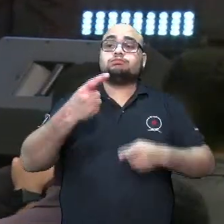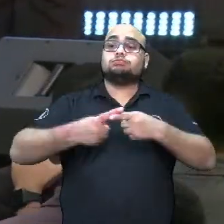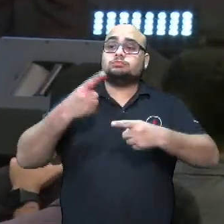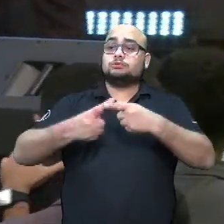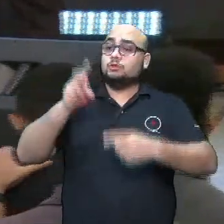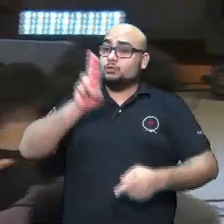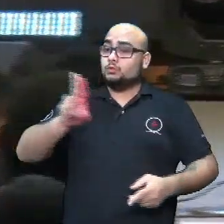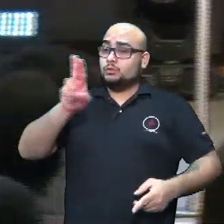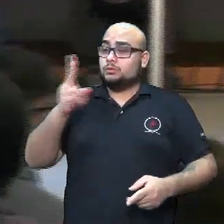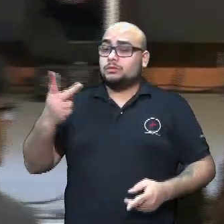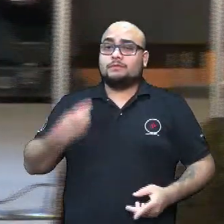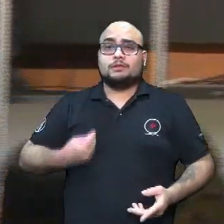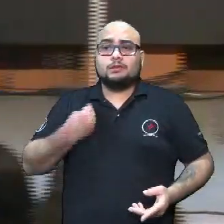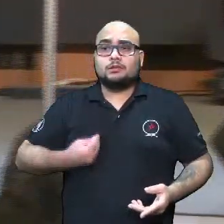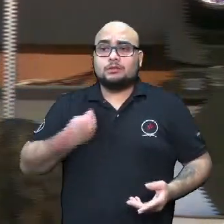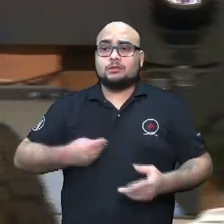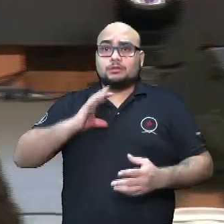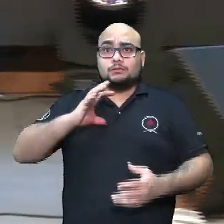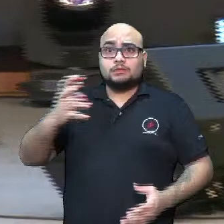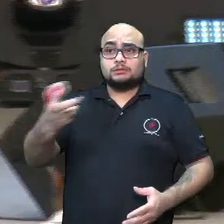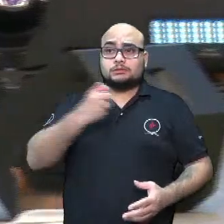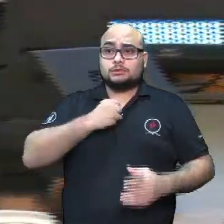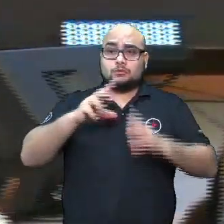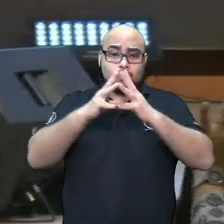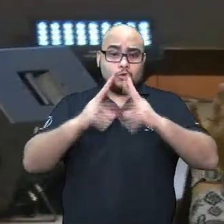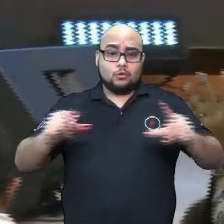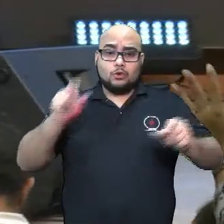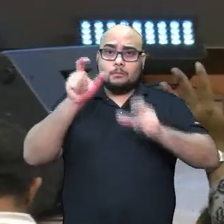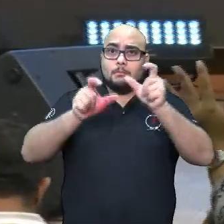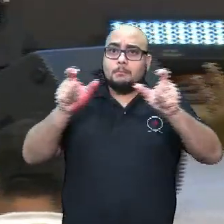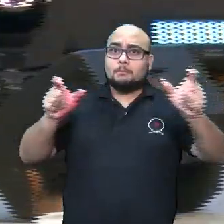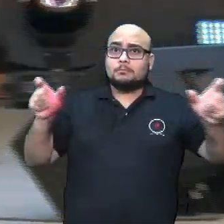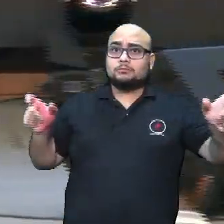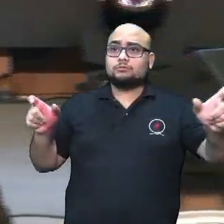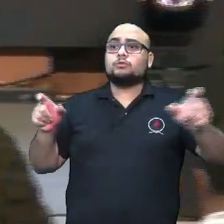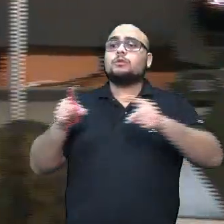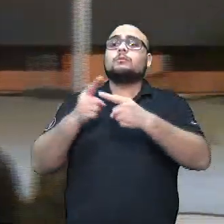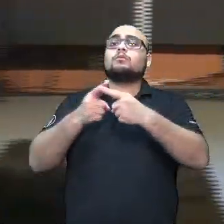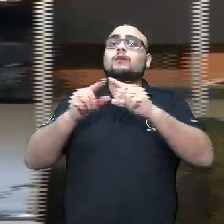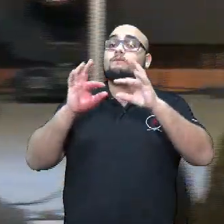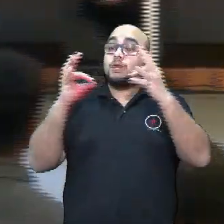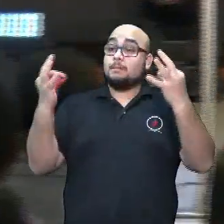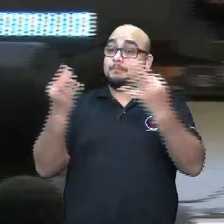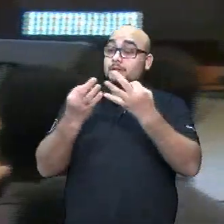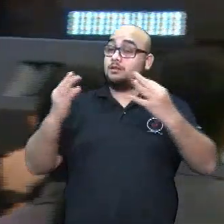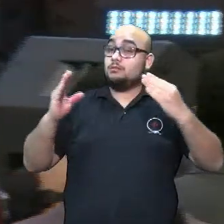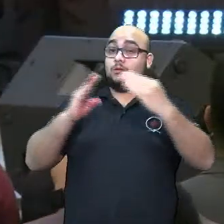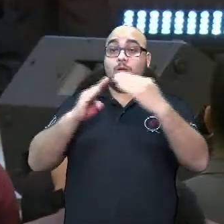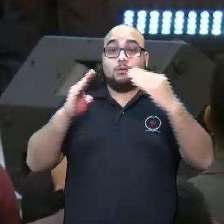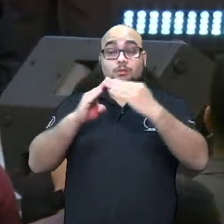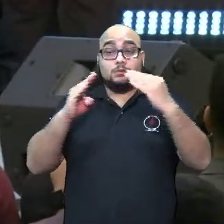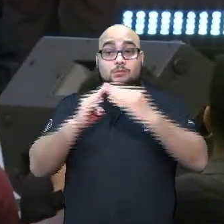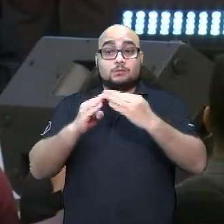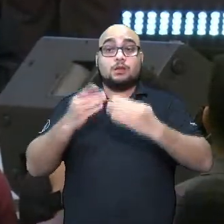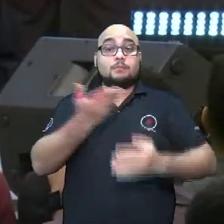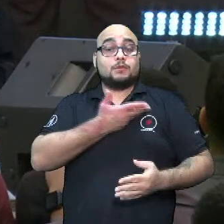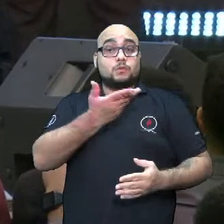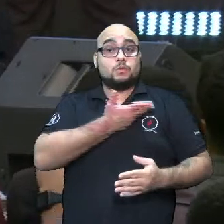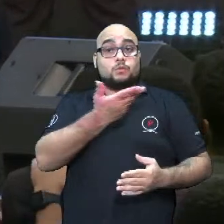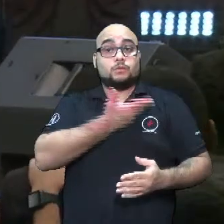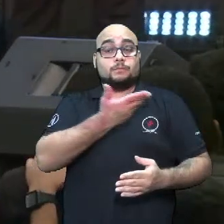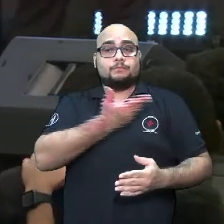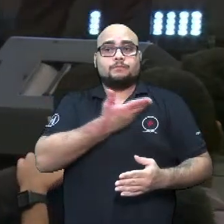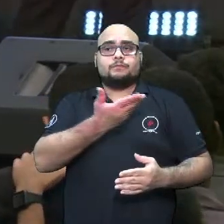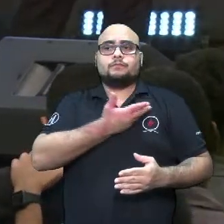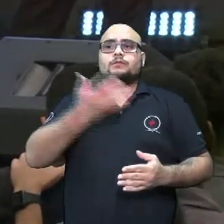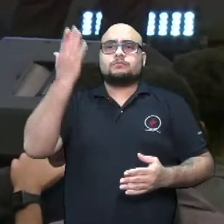para salvar outras vidas, através de você a tua casa, através de você a tua família, através de você os teus amigos. Sabe aqueles teus amigos que